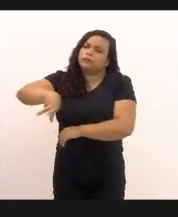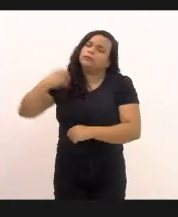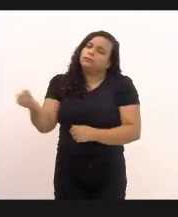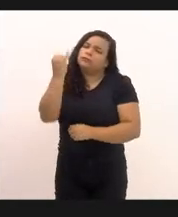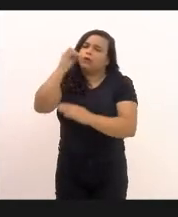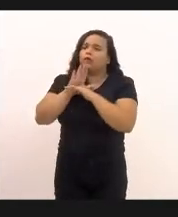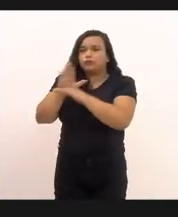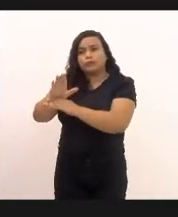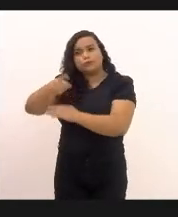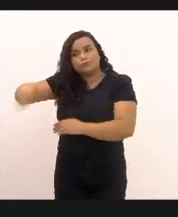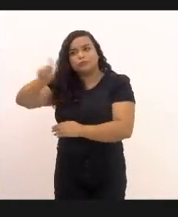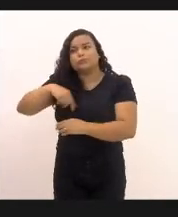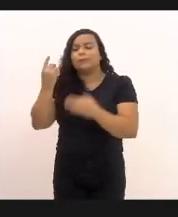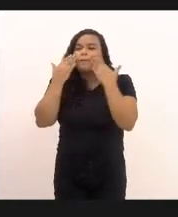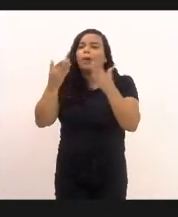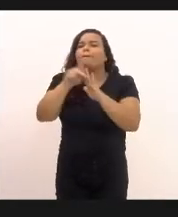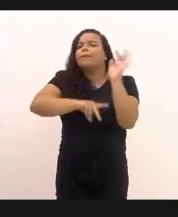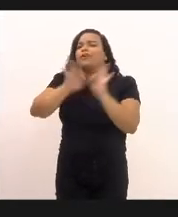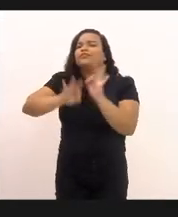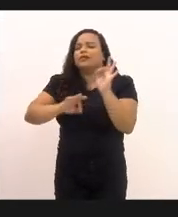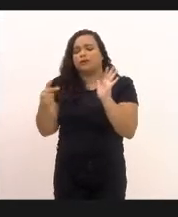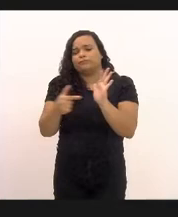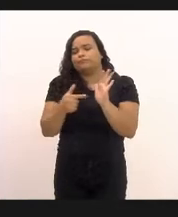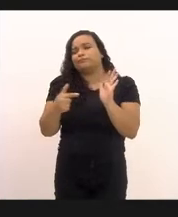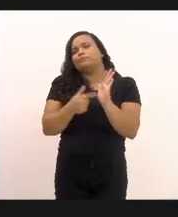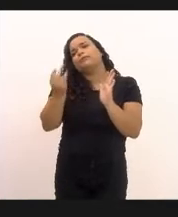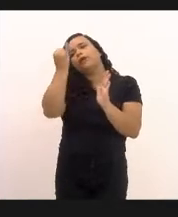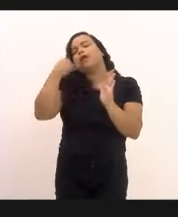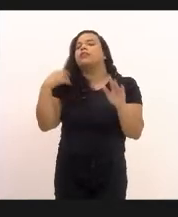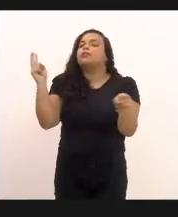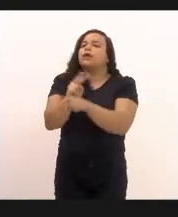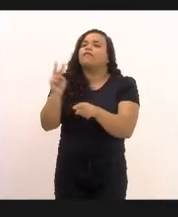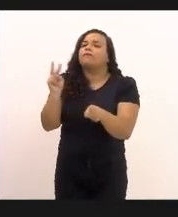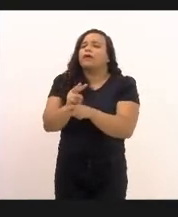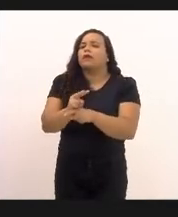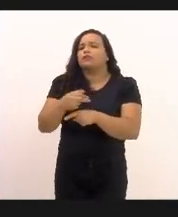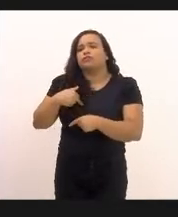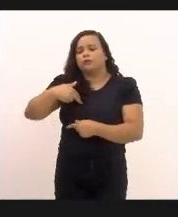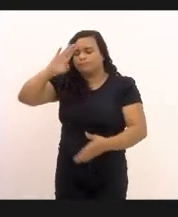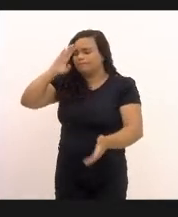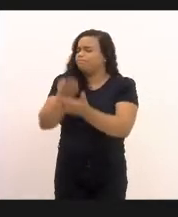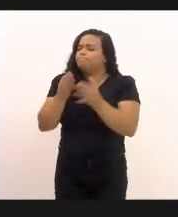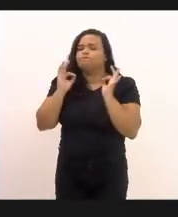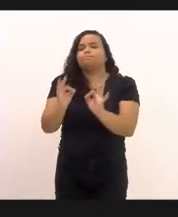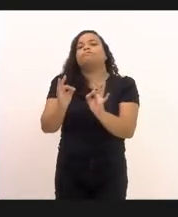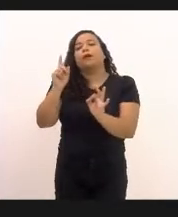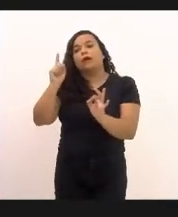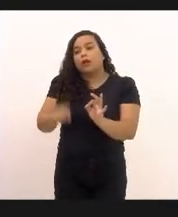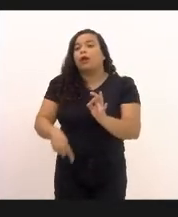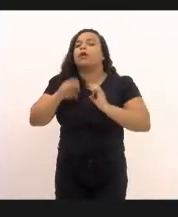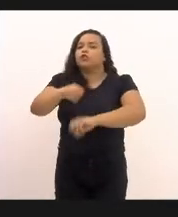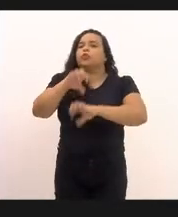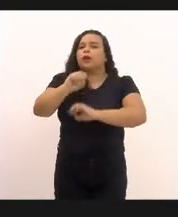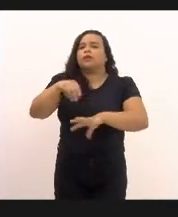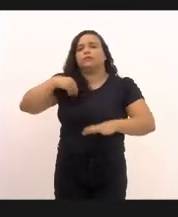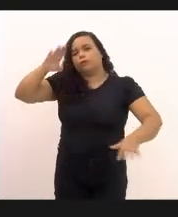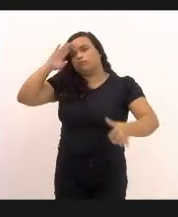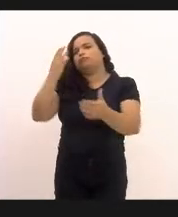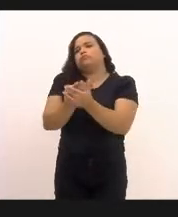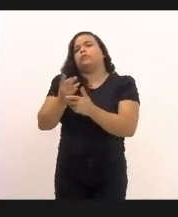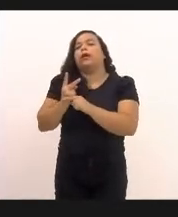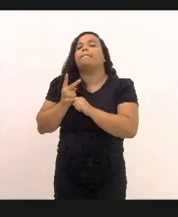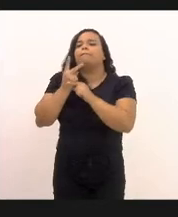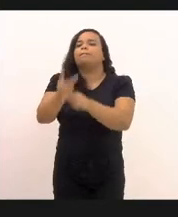fundamental. E quando apresento um projeto desse, apresento defendendo aquilo que eu mais acredito, é acreditar na educação e buscar